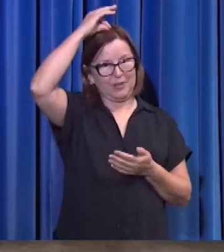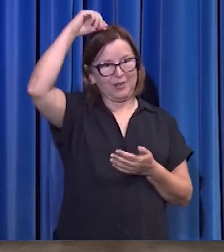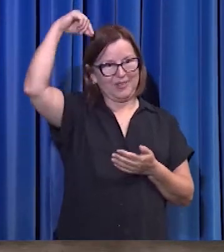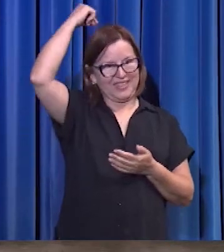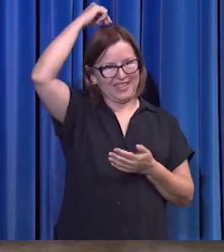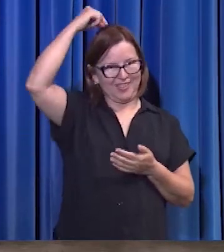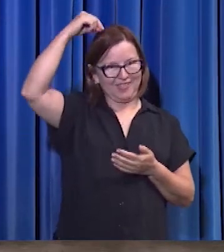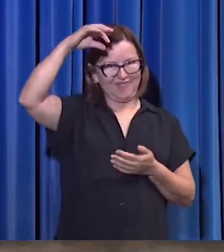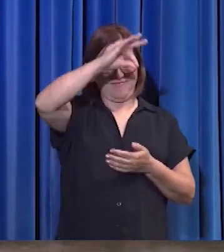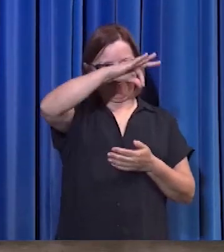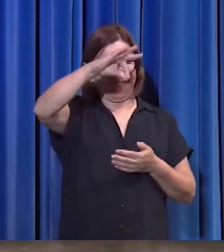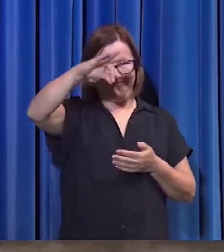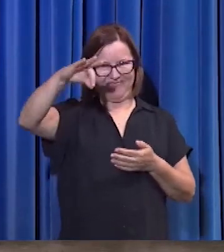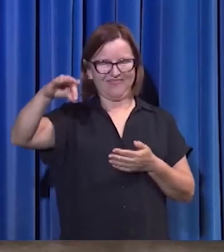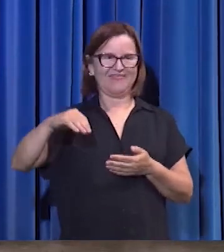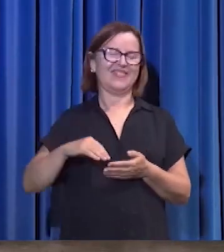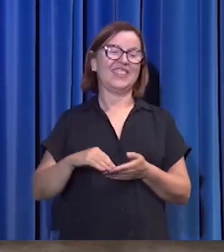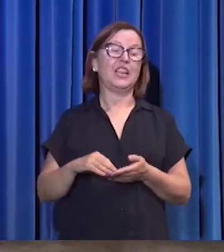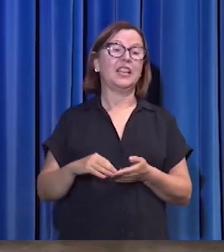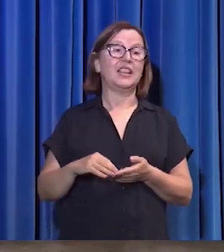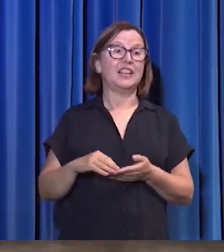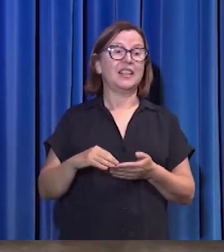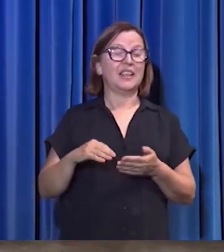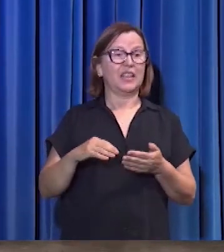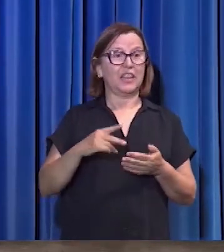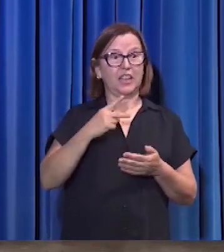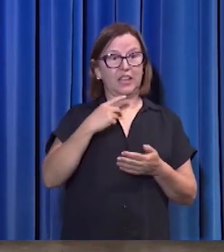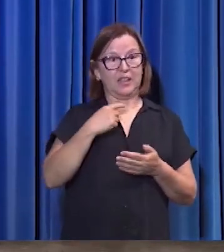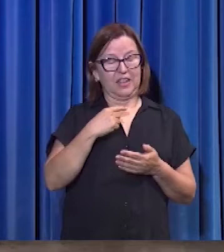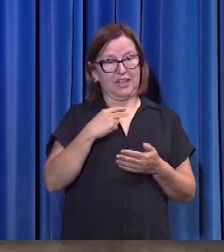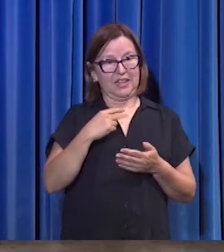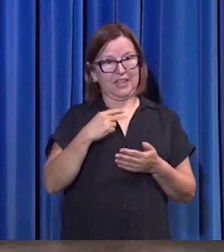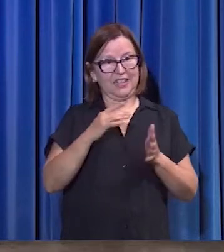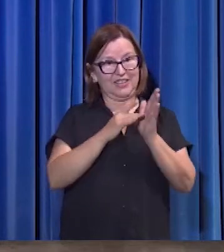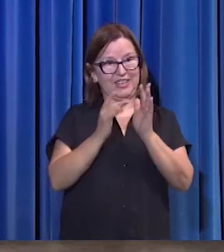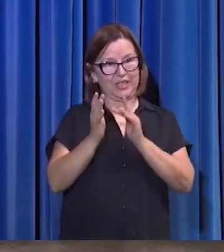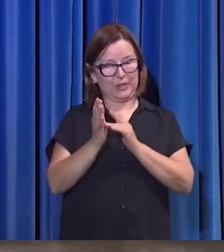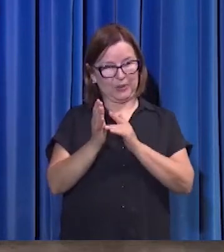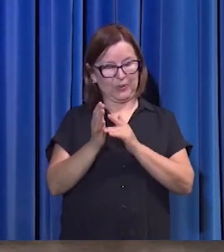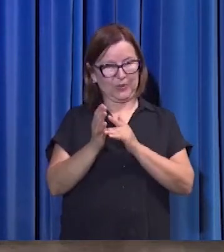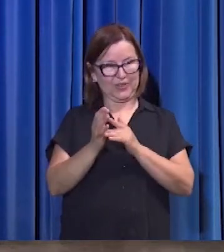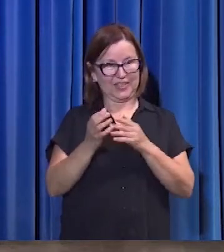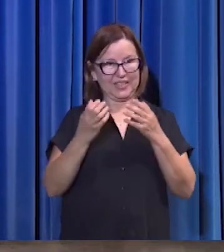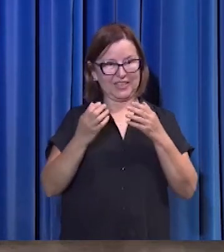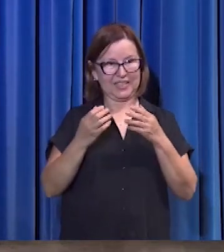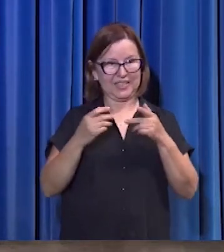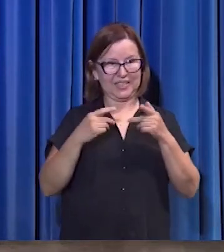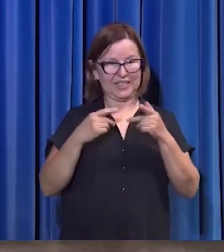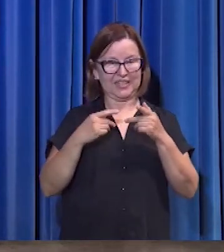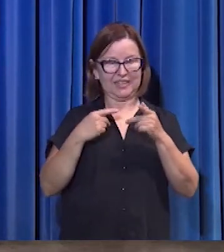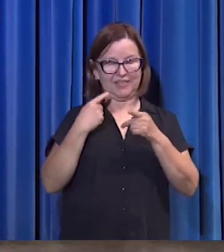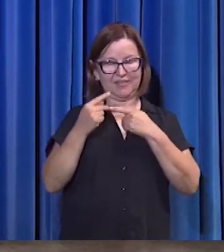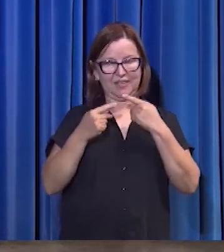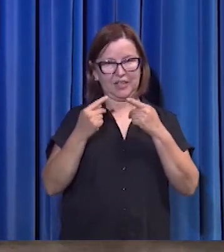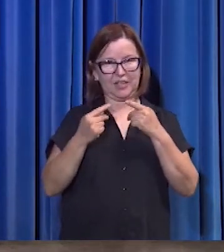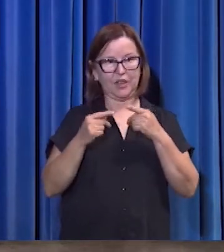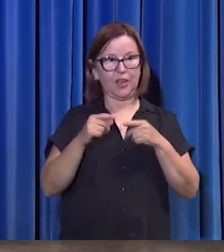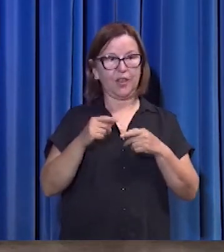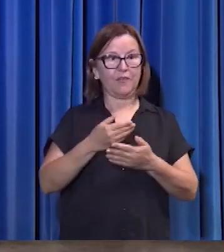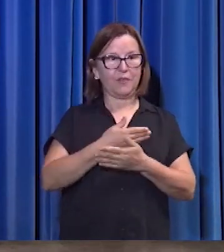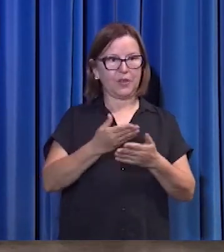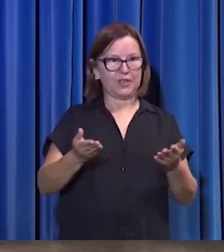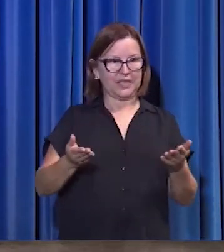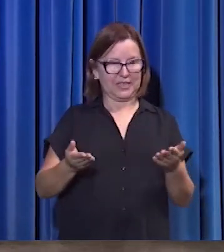a meu ver, ele está falando o seguinte, vocês não vão ficar sem a minha presença, porque o